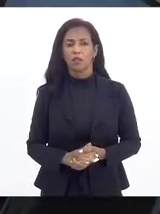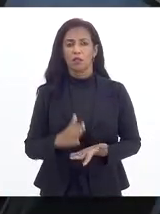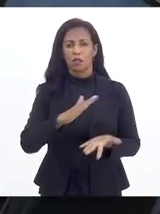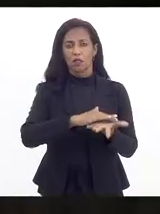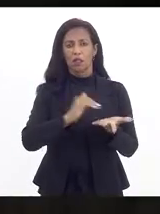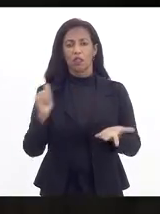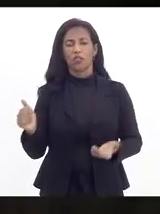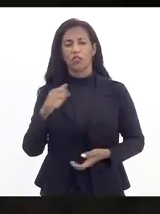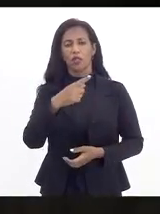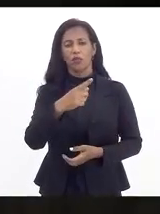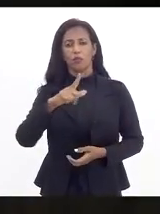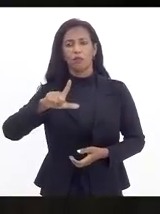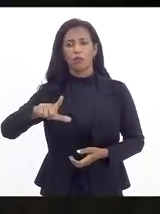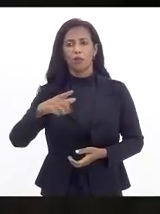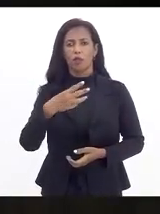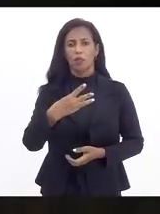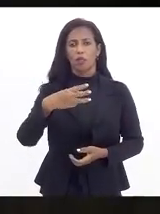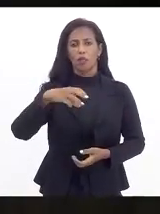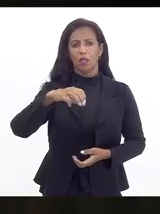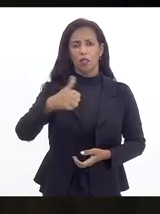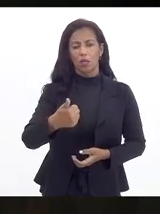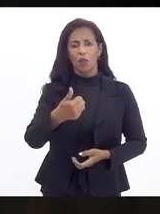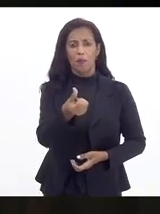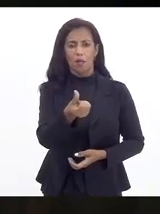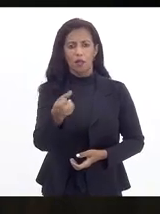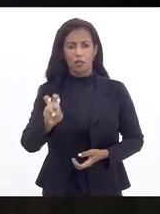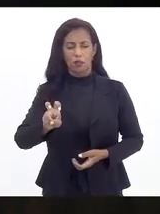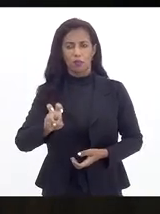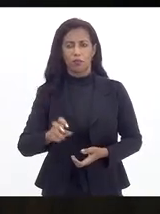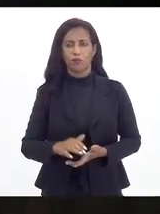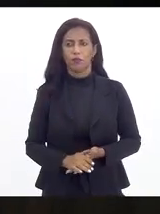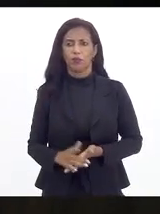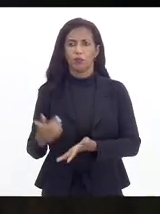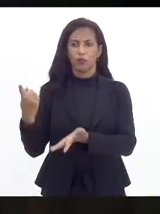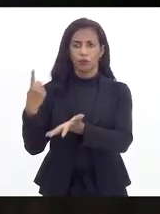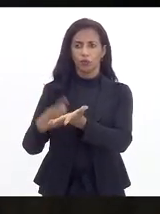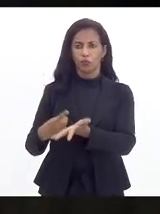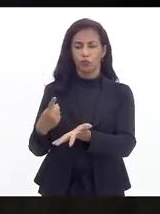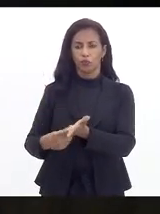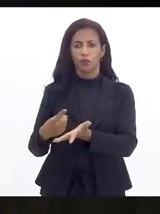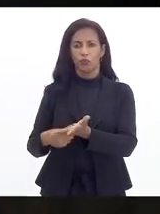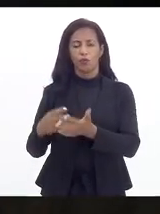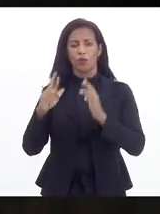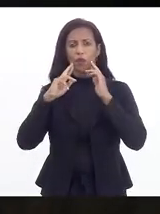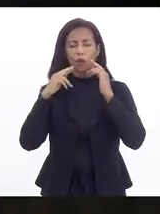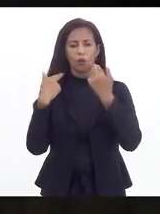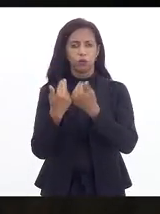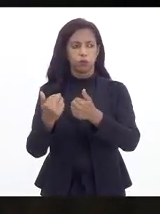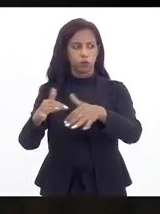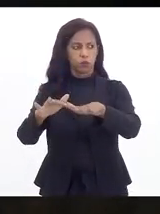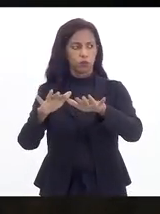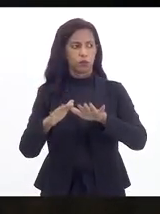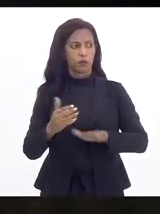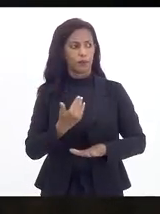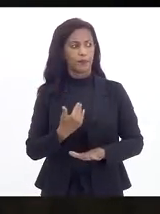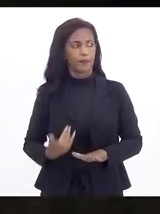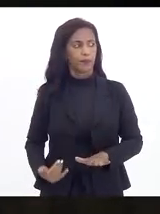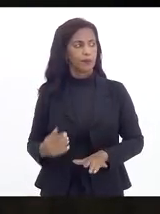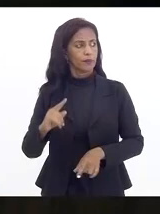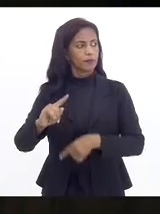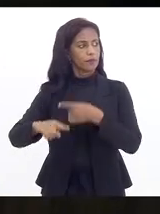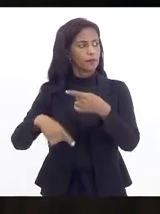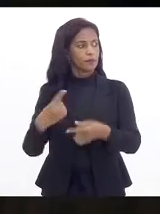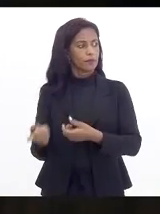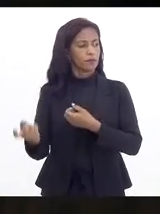pauta o PL 3165 de 20, com compromisso de uma audiência pública e após